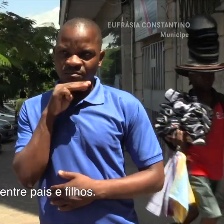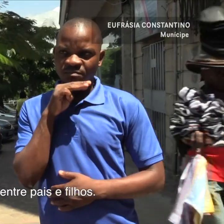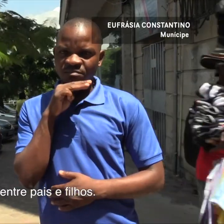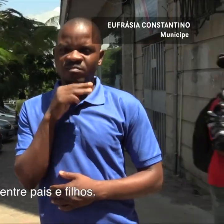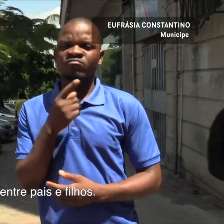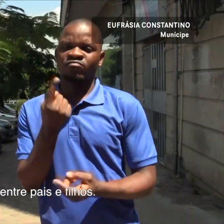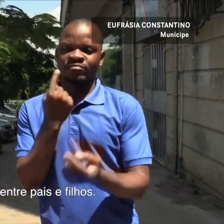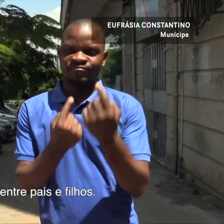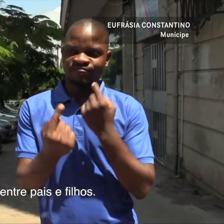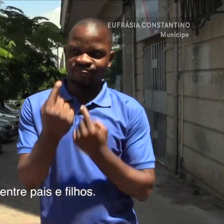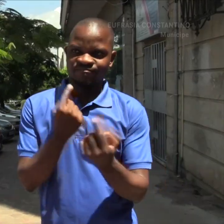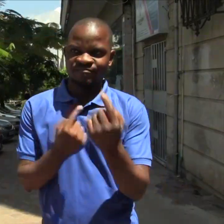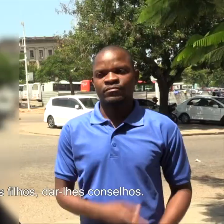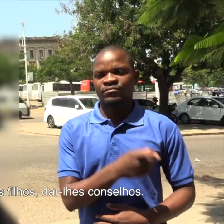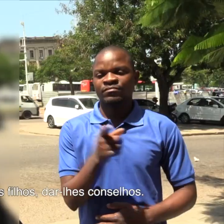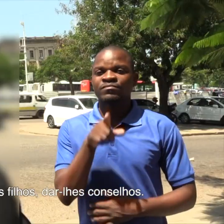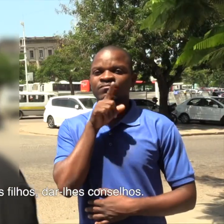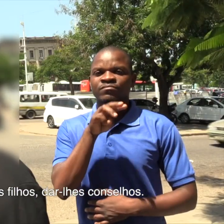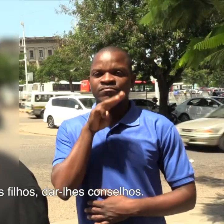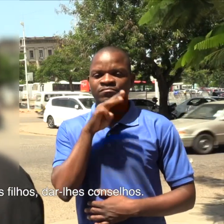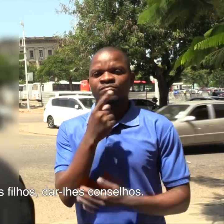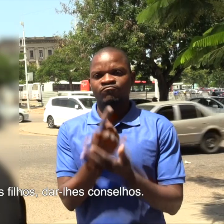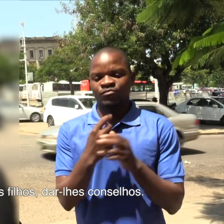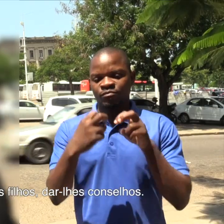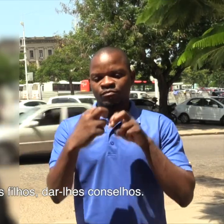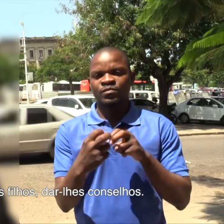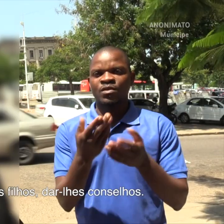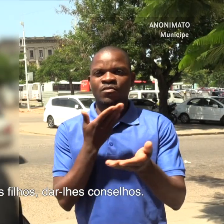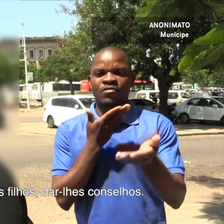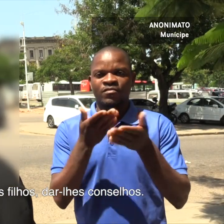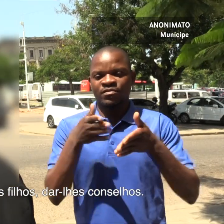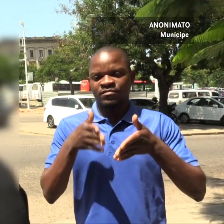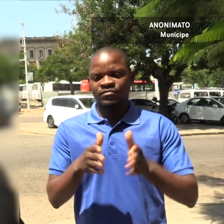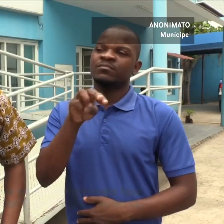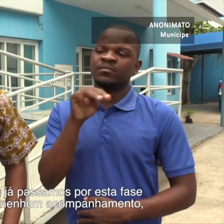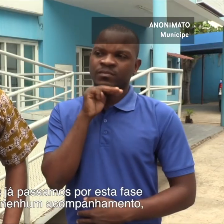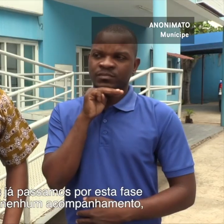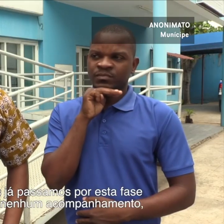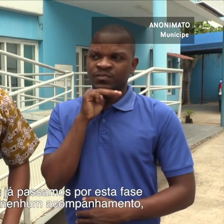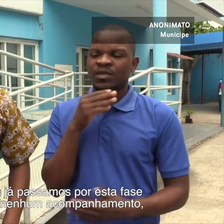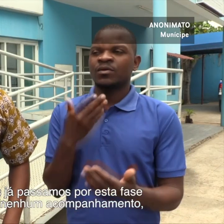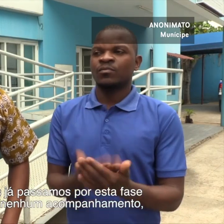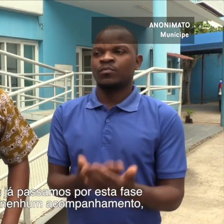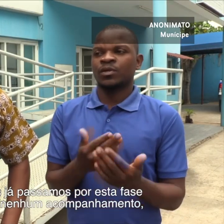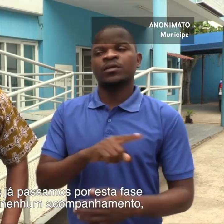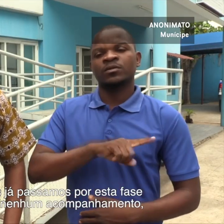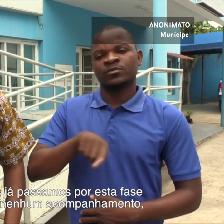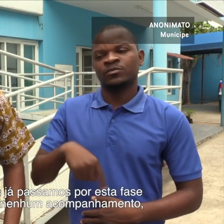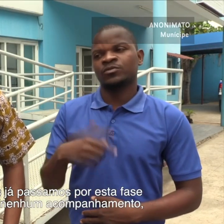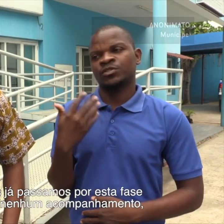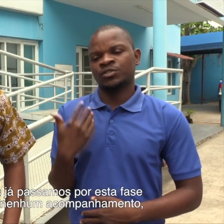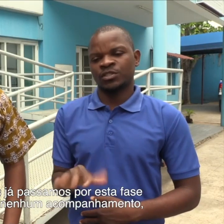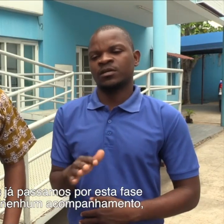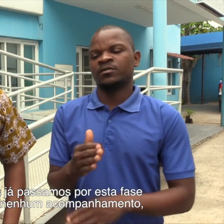Diálogo entre pais e filhos. Conversar com os filhos. Dar conselhos. Todos nós já passamos por esta